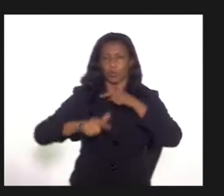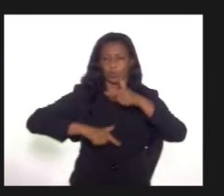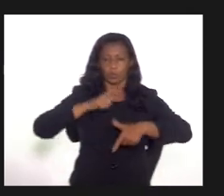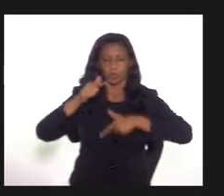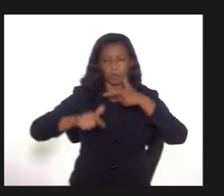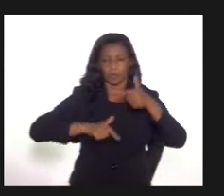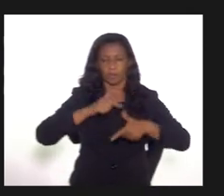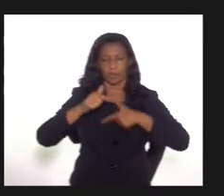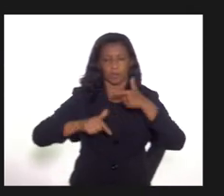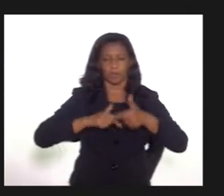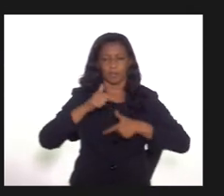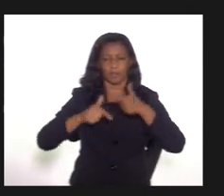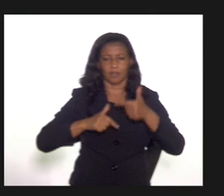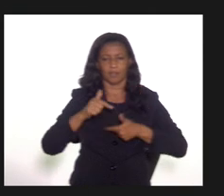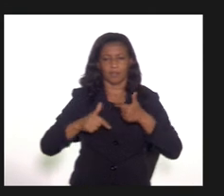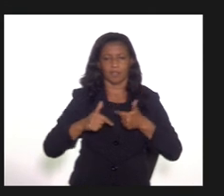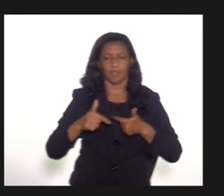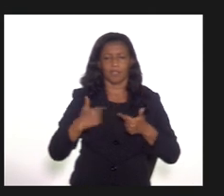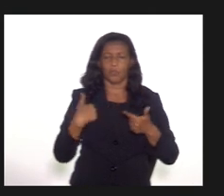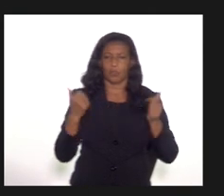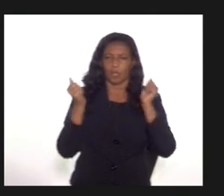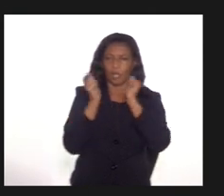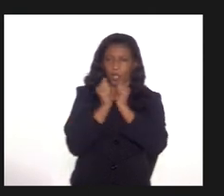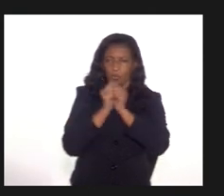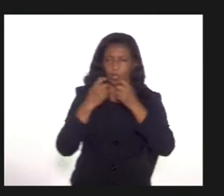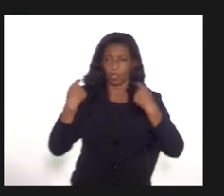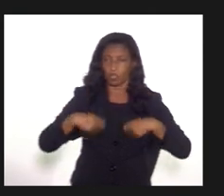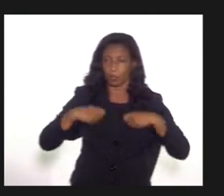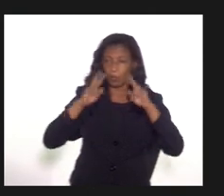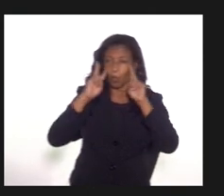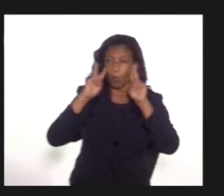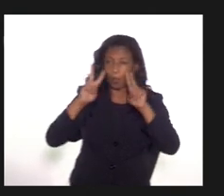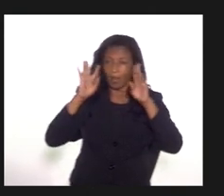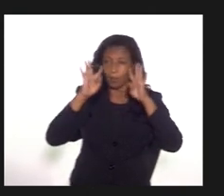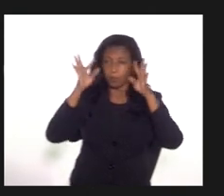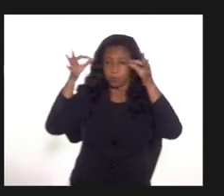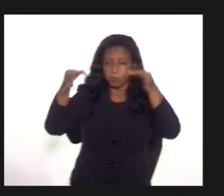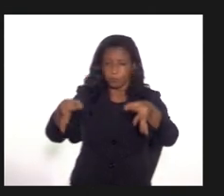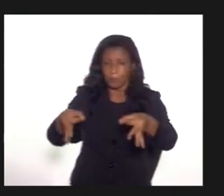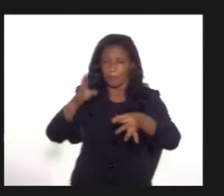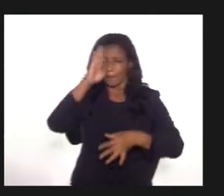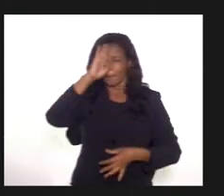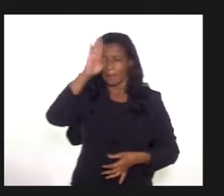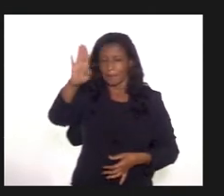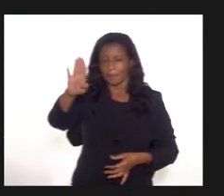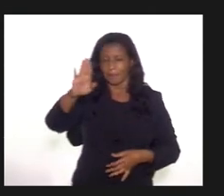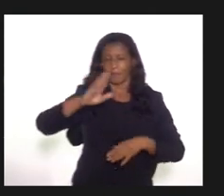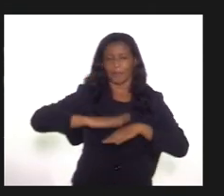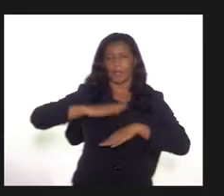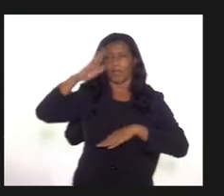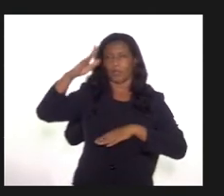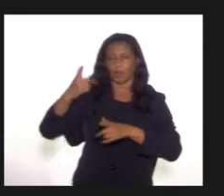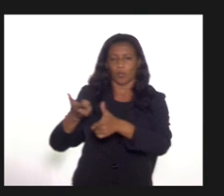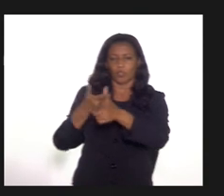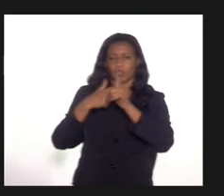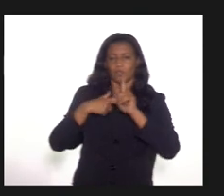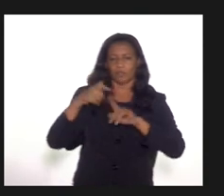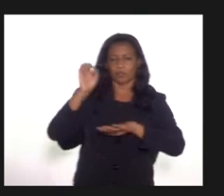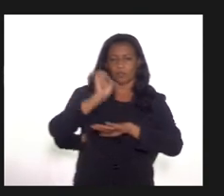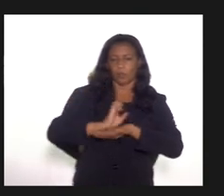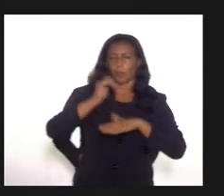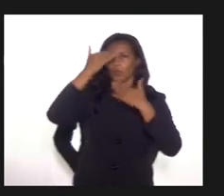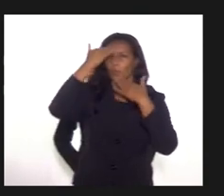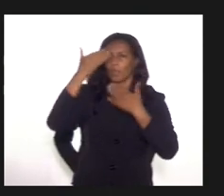e corroborar com o seu discurso que nós precisamos ter um olhar atento principalmente aos maiores devedores desse Estado. Muito